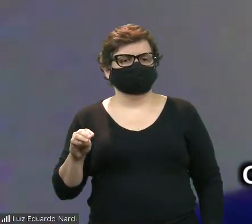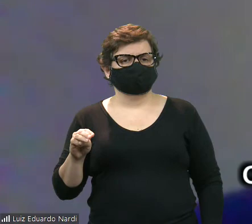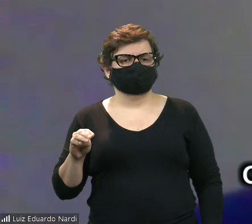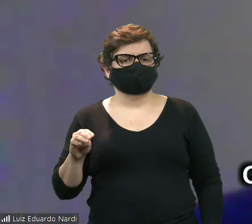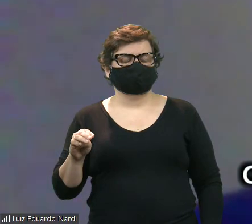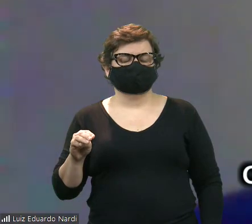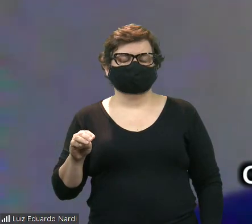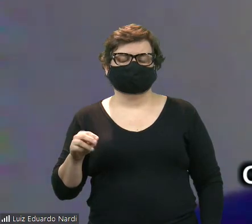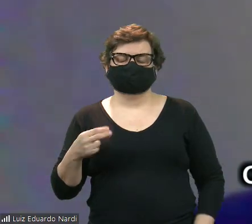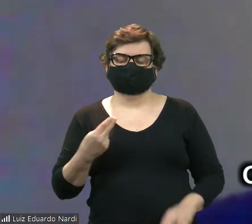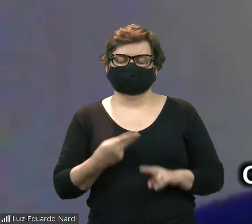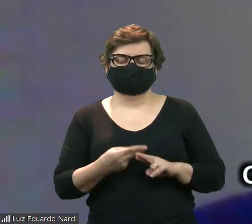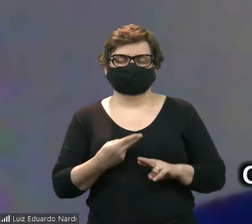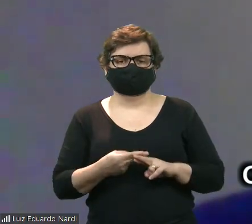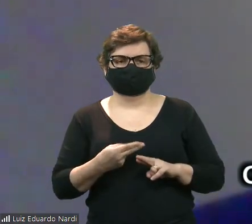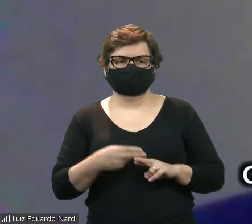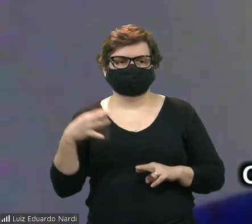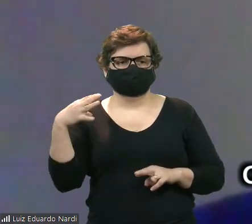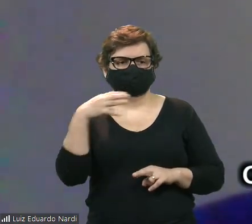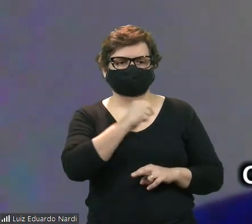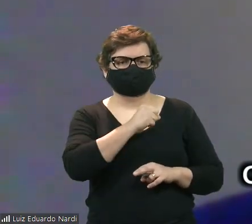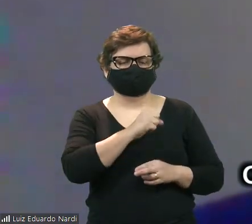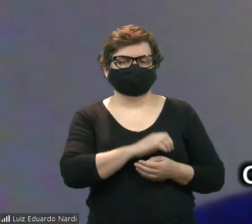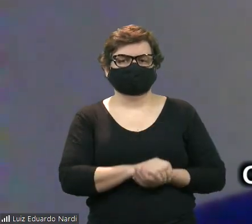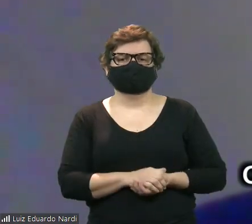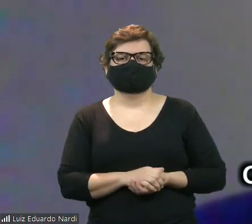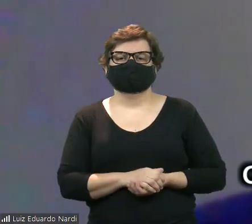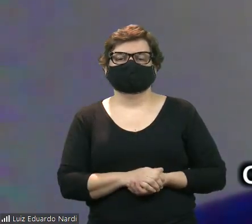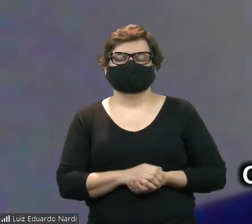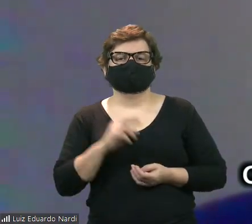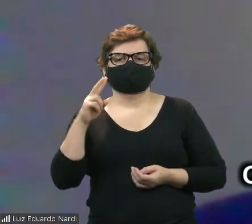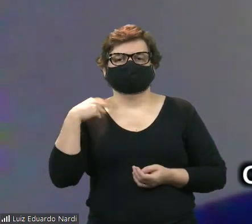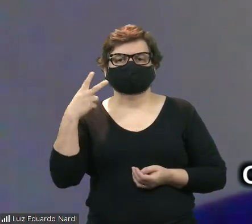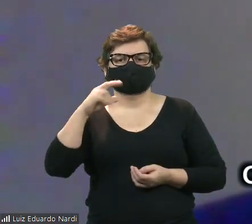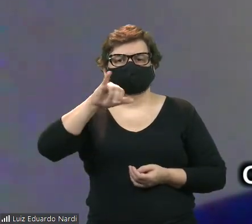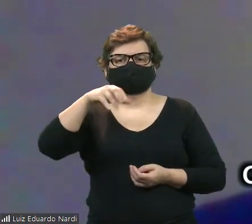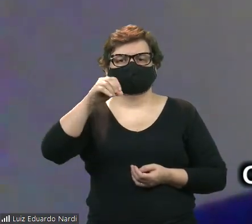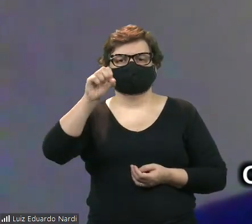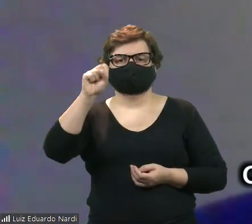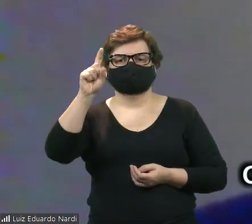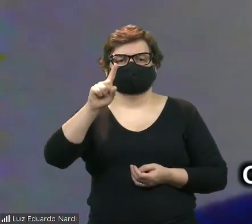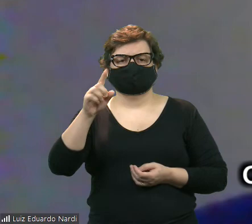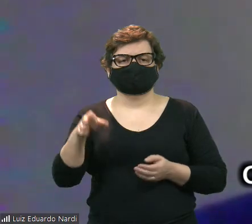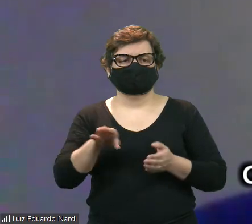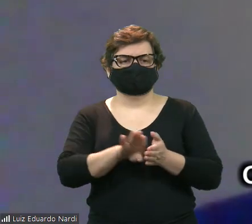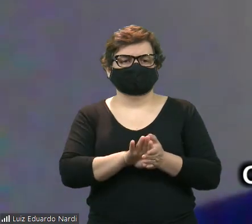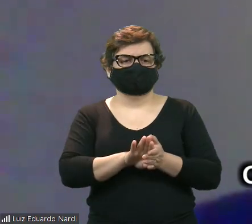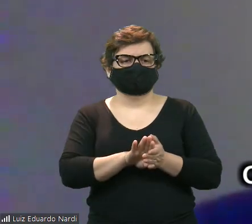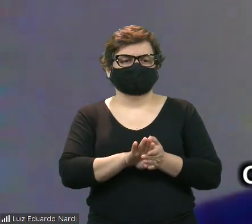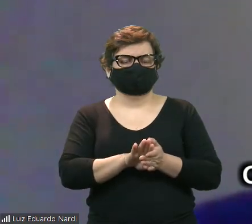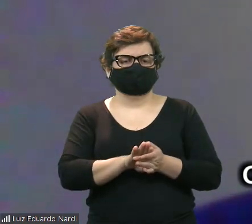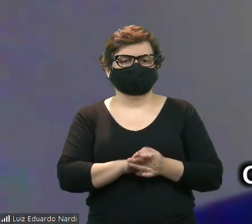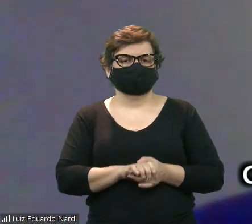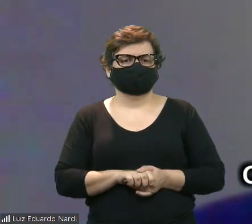Eu vou usá-los rapidamente. O vereador José Luiz Queiroz trouxe